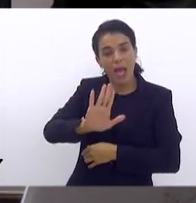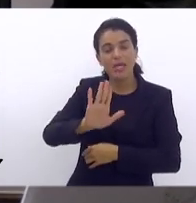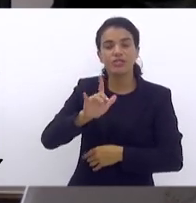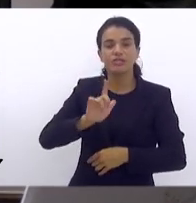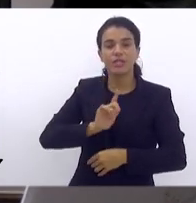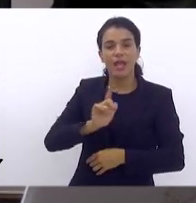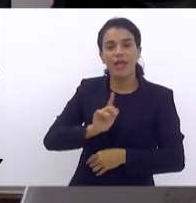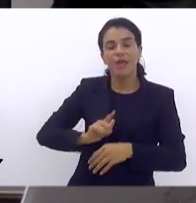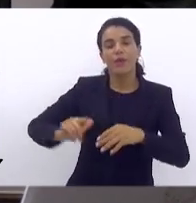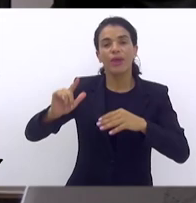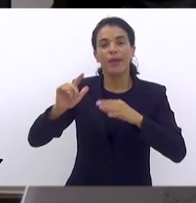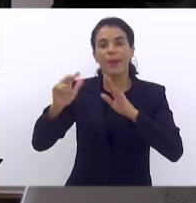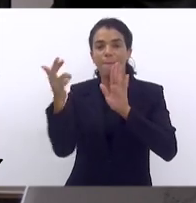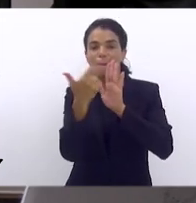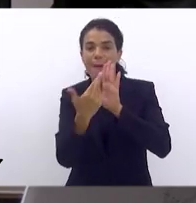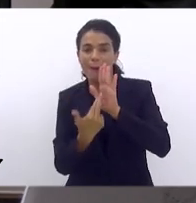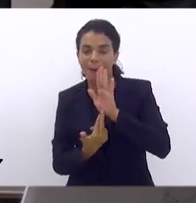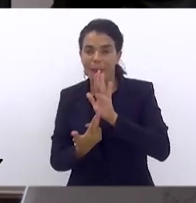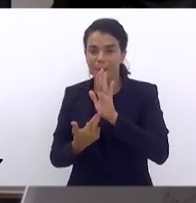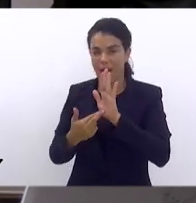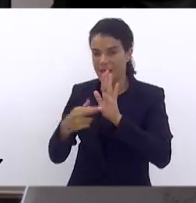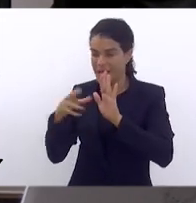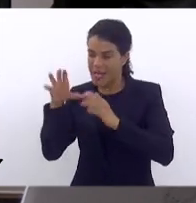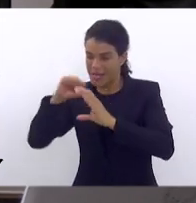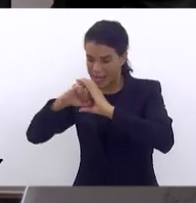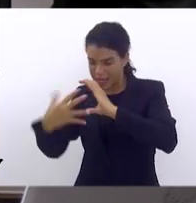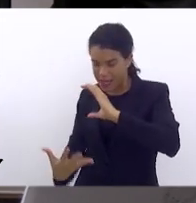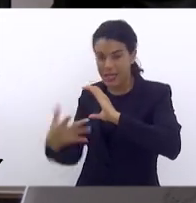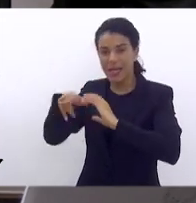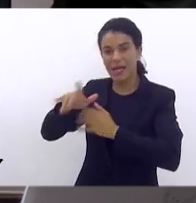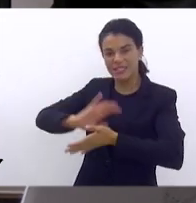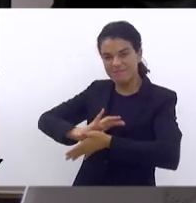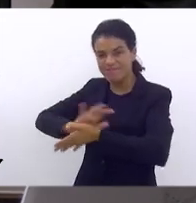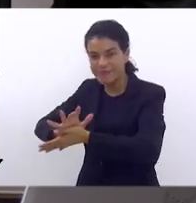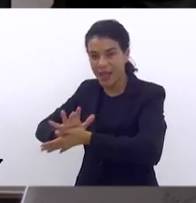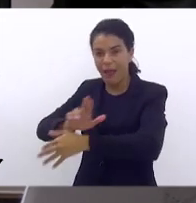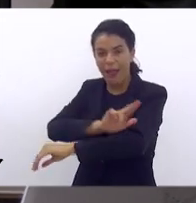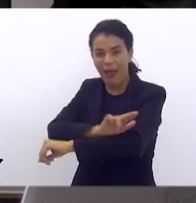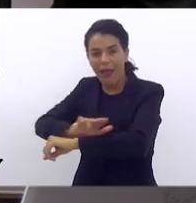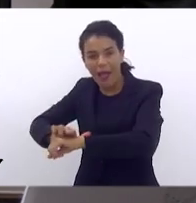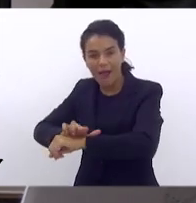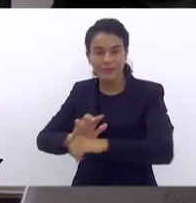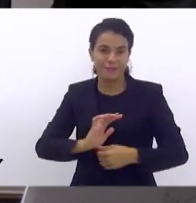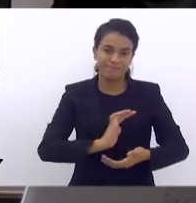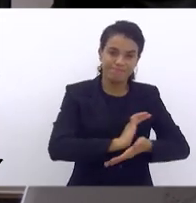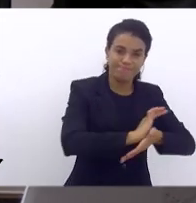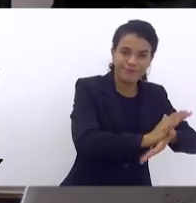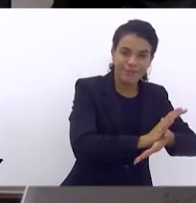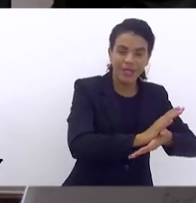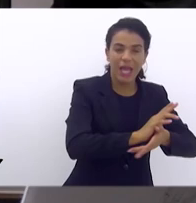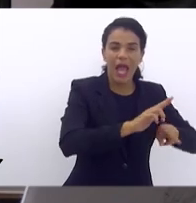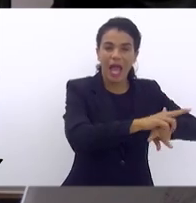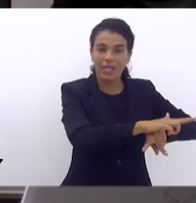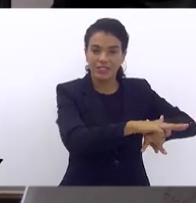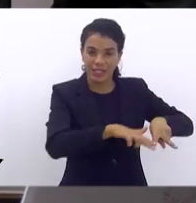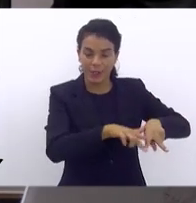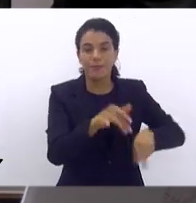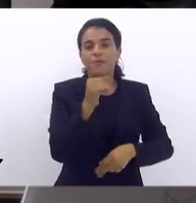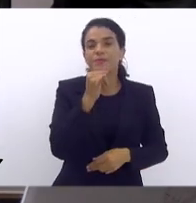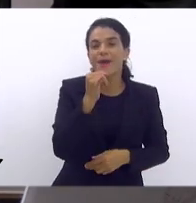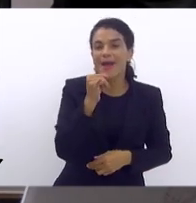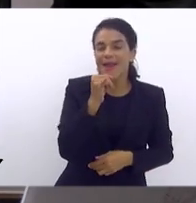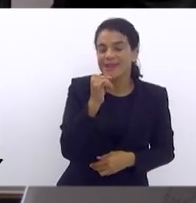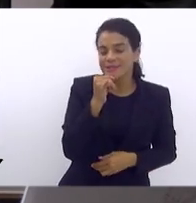padrões discriminatórios né e discriminatórias em relação a raça discriminatórias em do gênero um exemplo